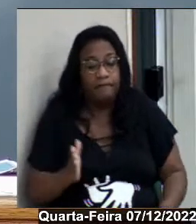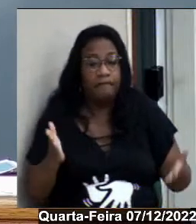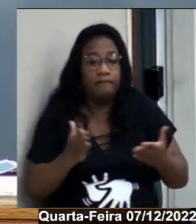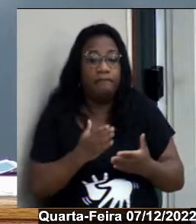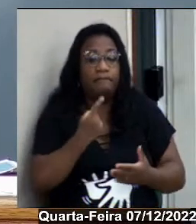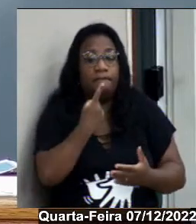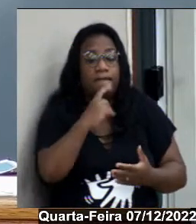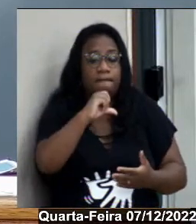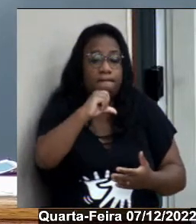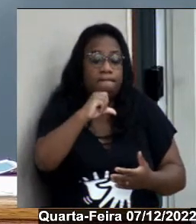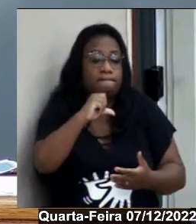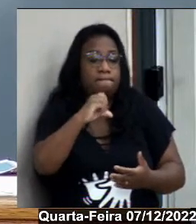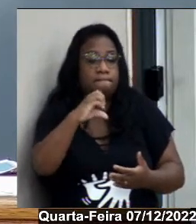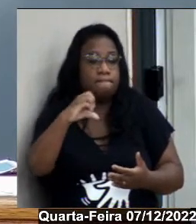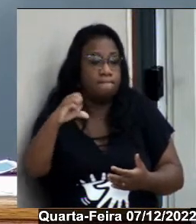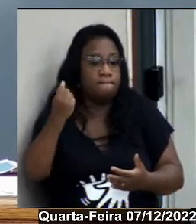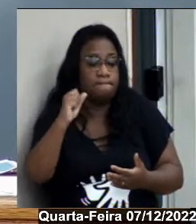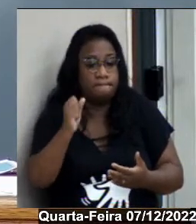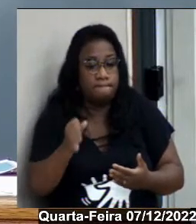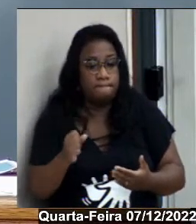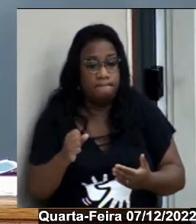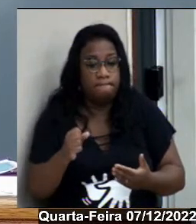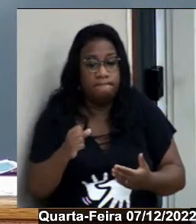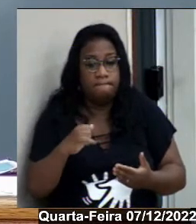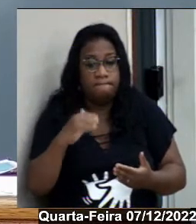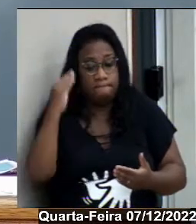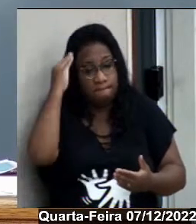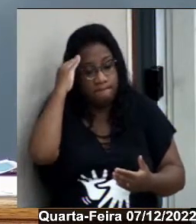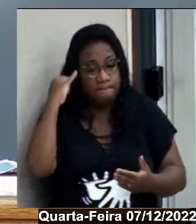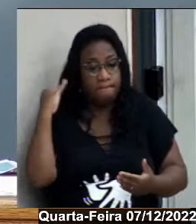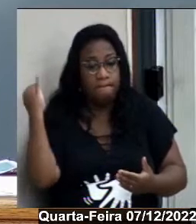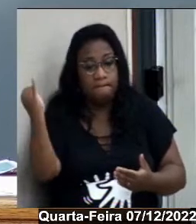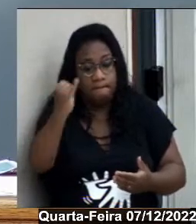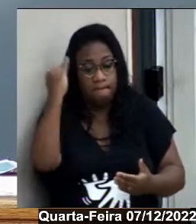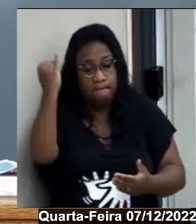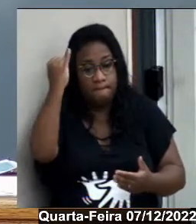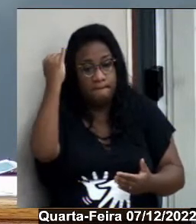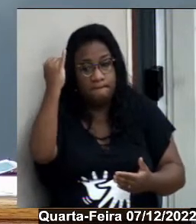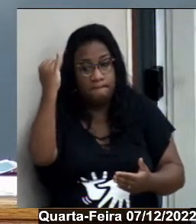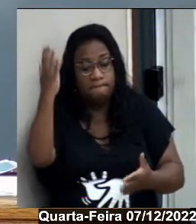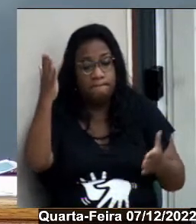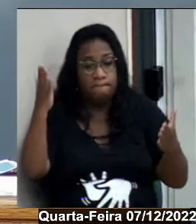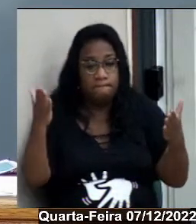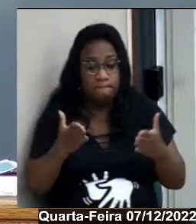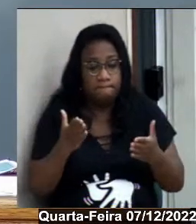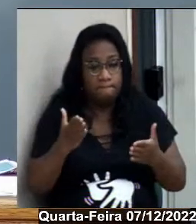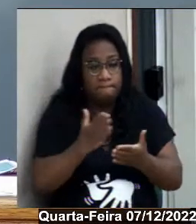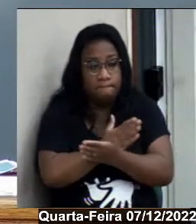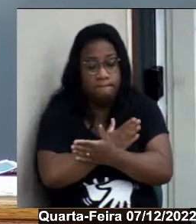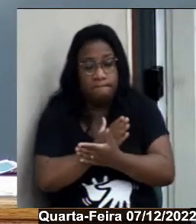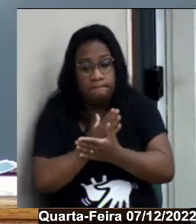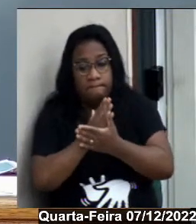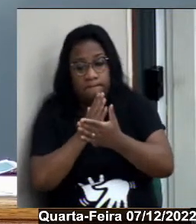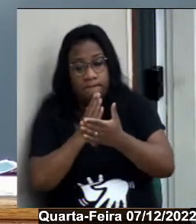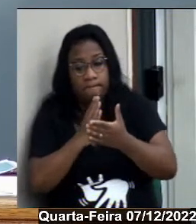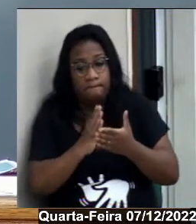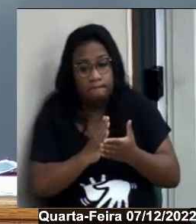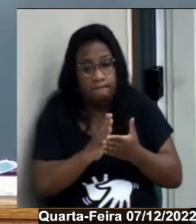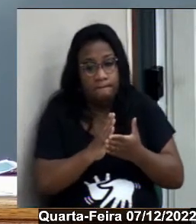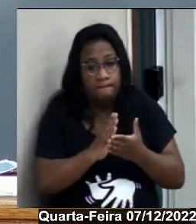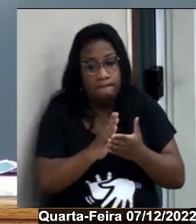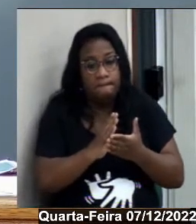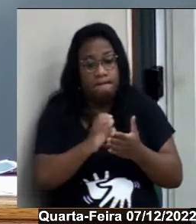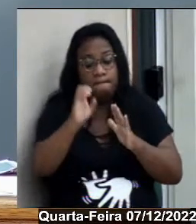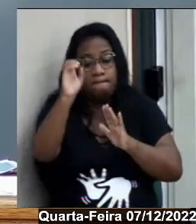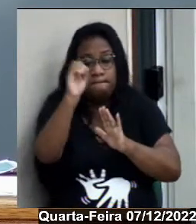5 de outubro de 1988, considerando a importância do exercício do poder disciplinar no setor público como garantia de